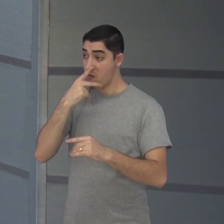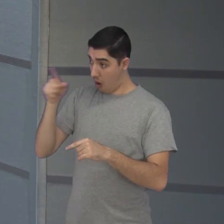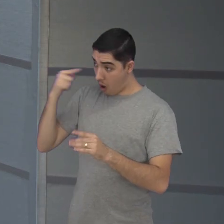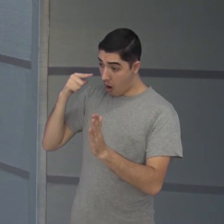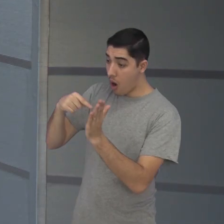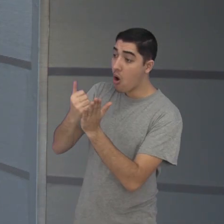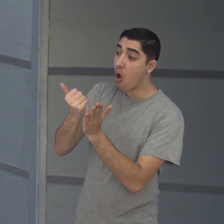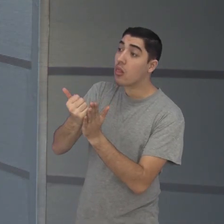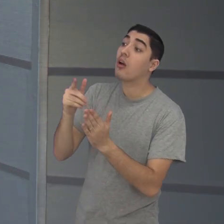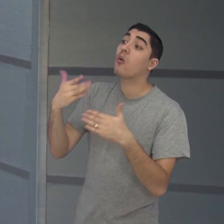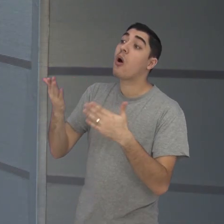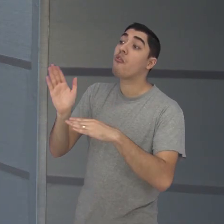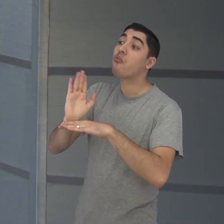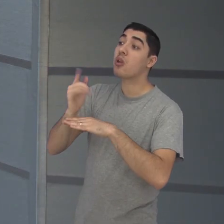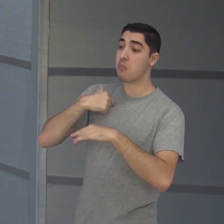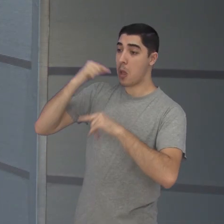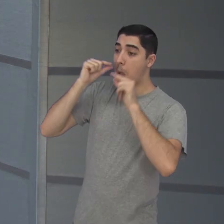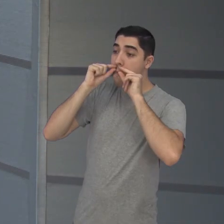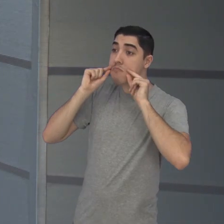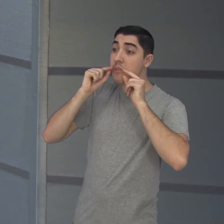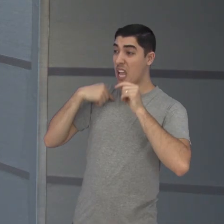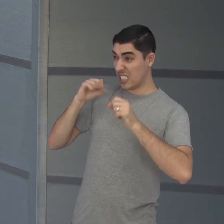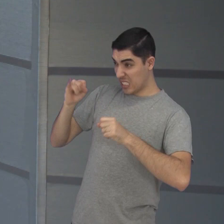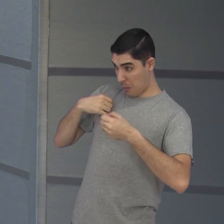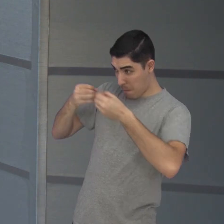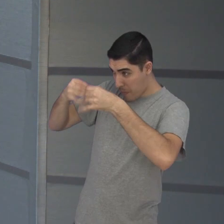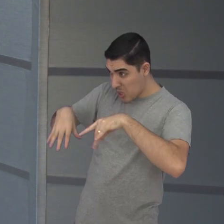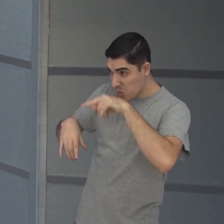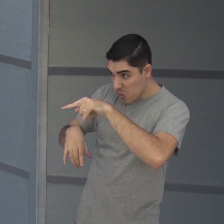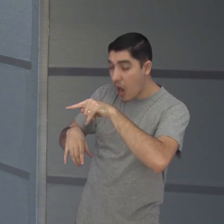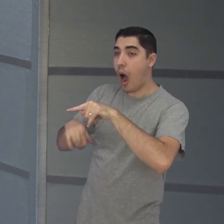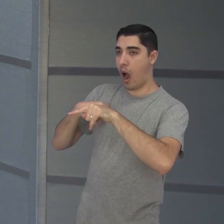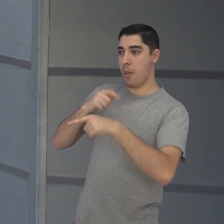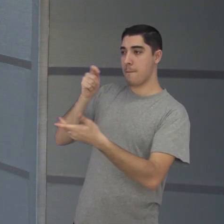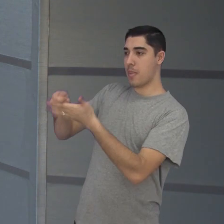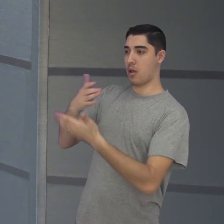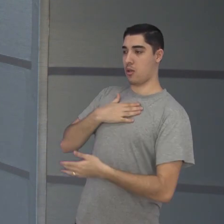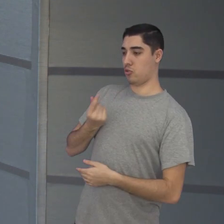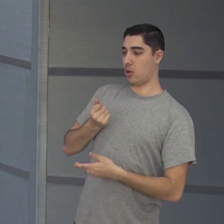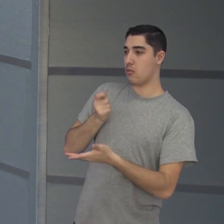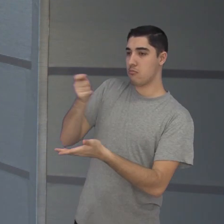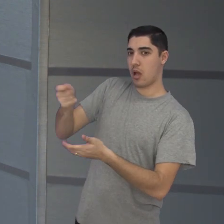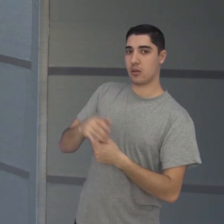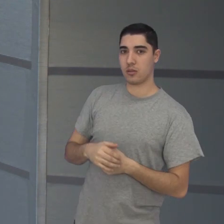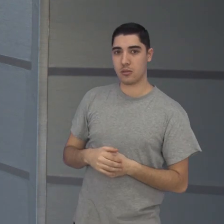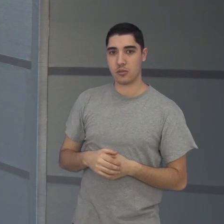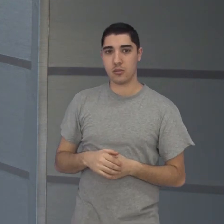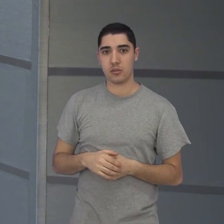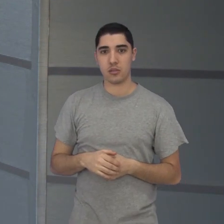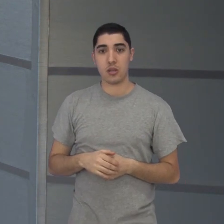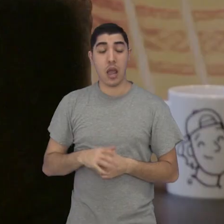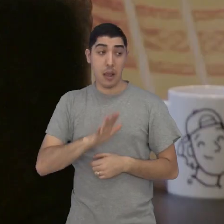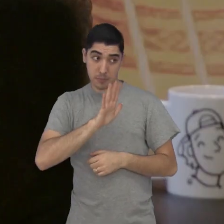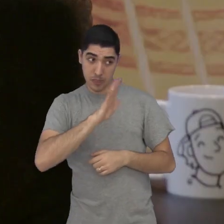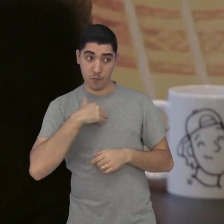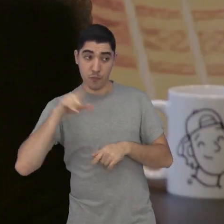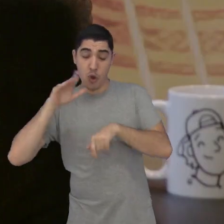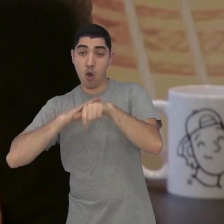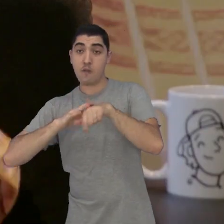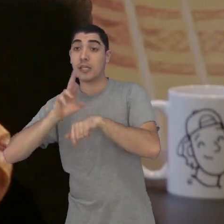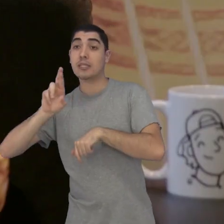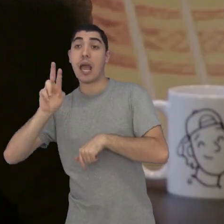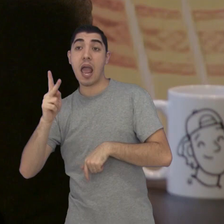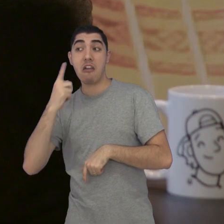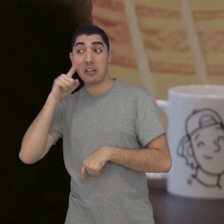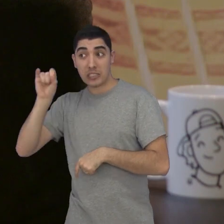produzido deu um tostão de prejuízo, eu pago no meu bolso. Ele falou: então eu vou levar lá para o RH e